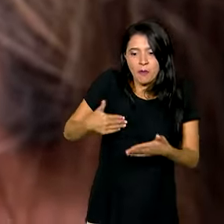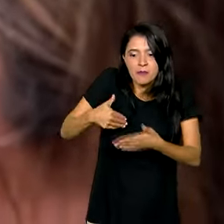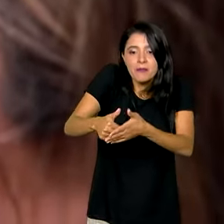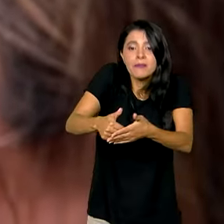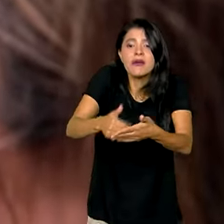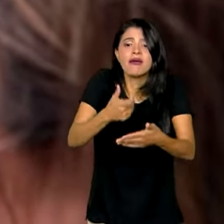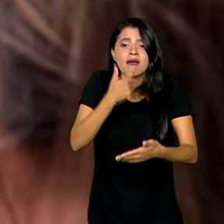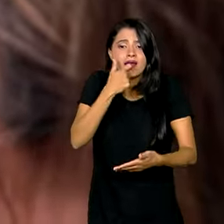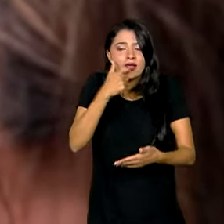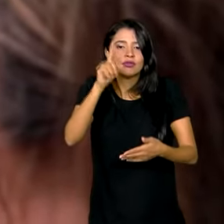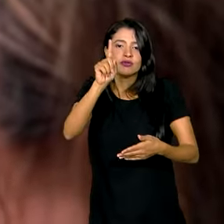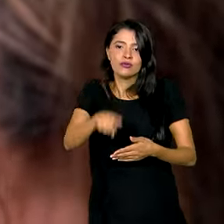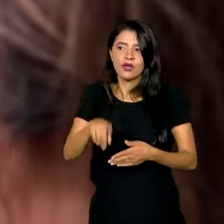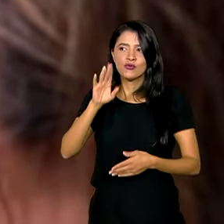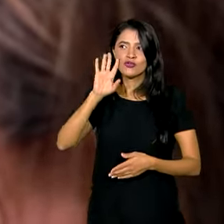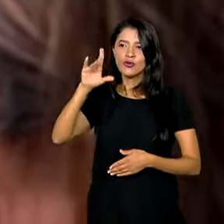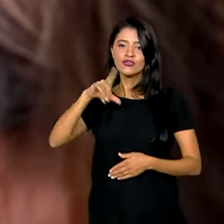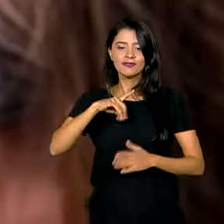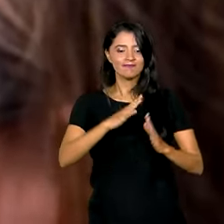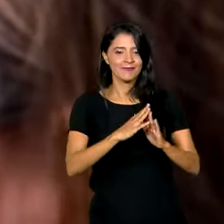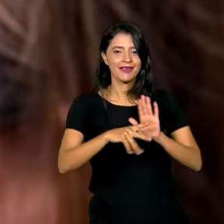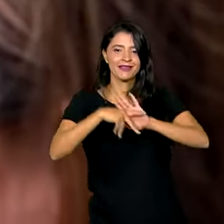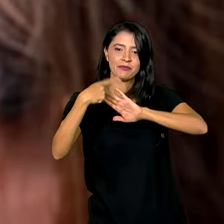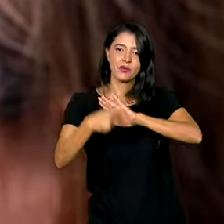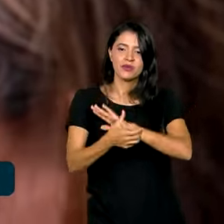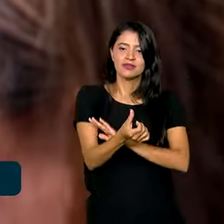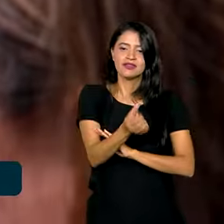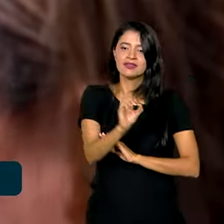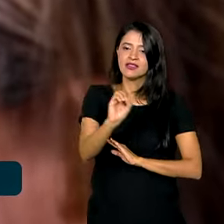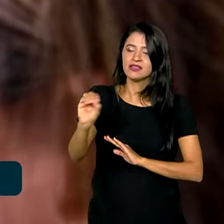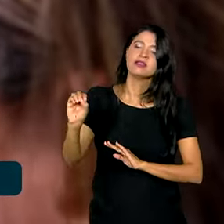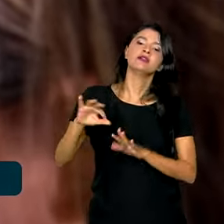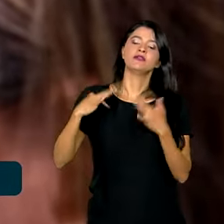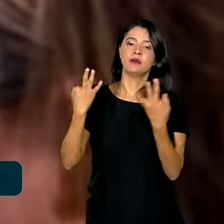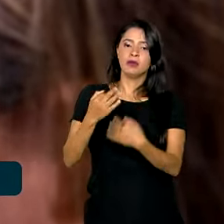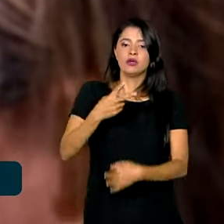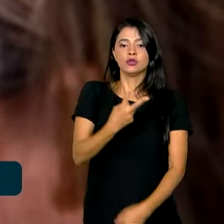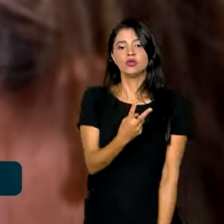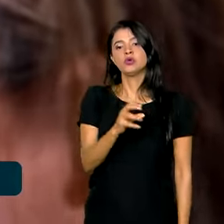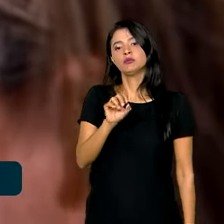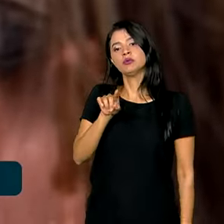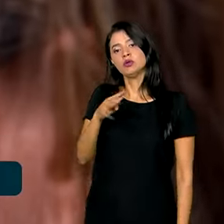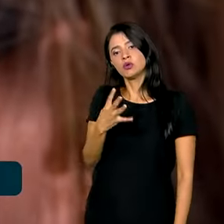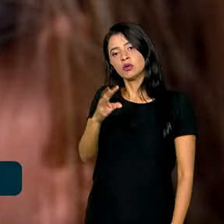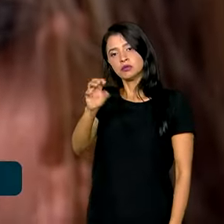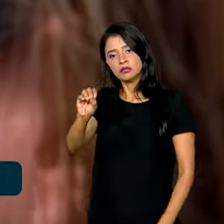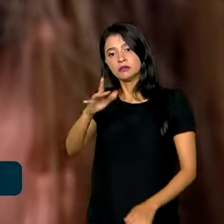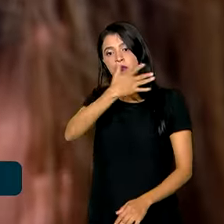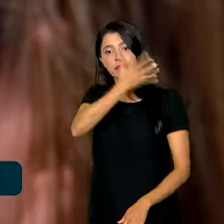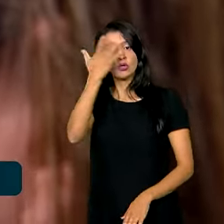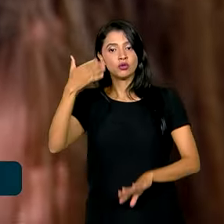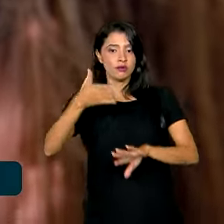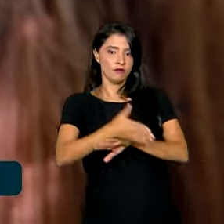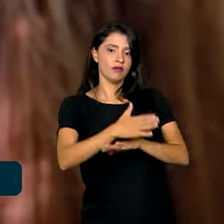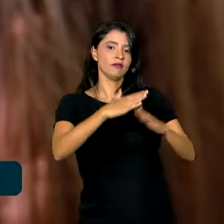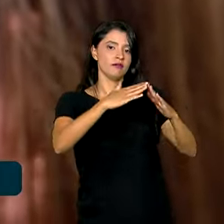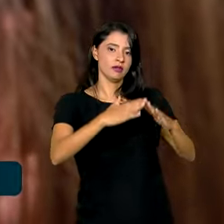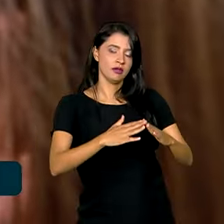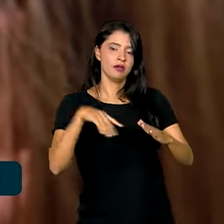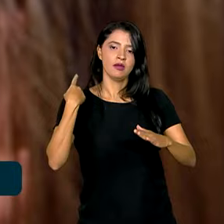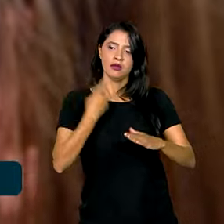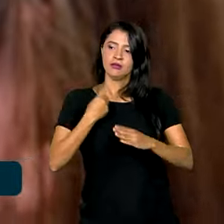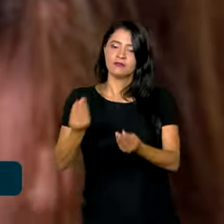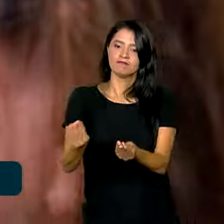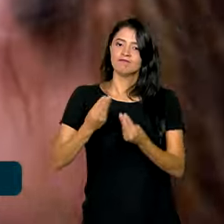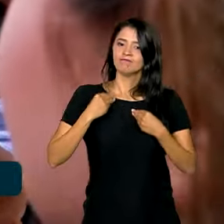que realizar o sonho da casa própria dessas 60 famílias, são cerca de 2.400 pessoas que vão morar aqui, para a gente enche a gente